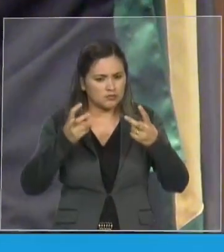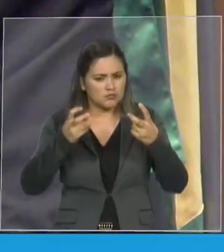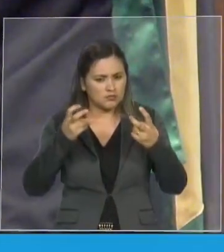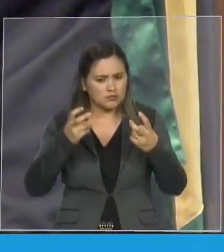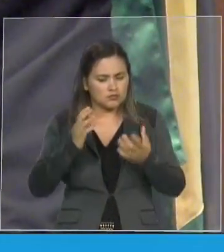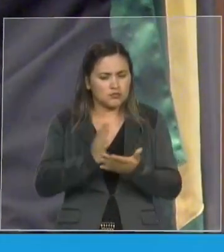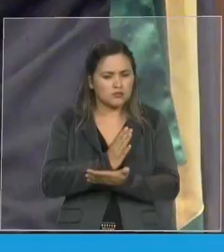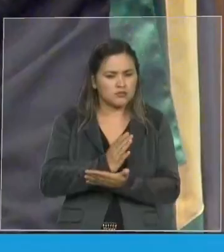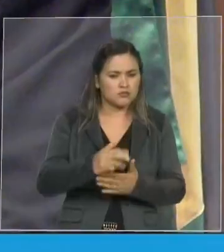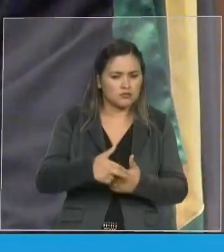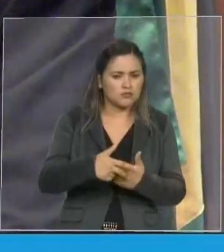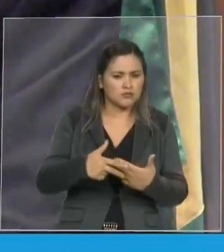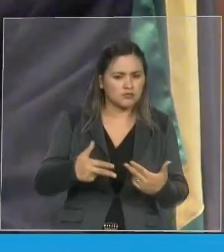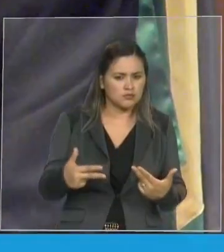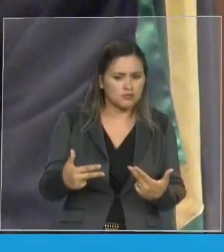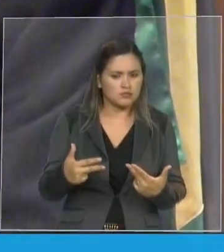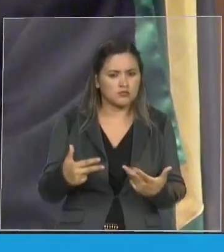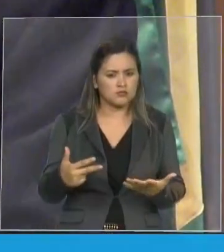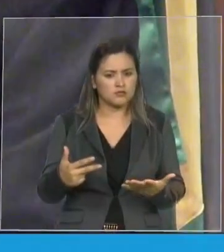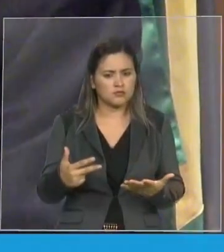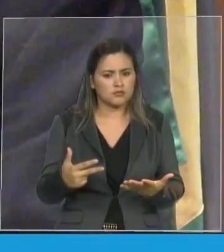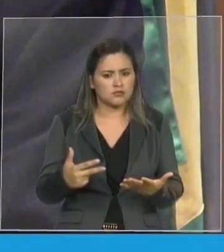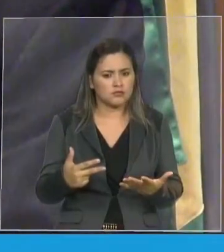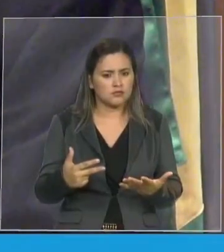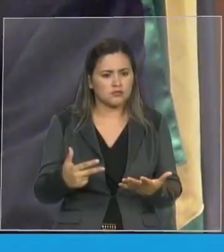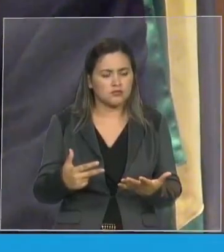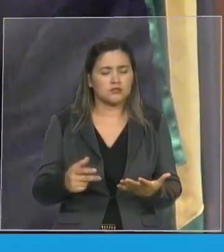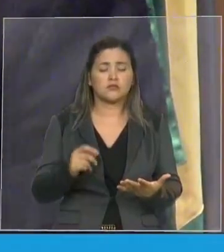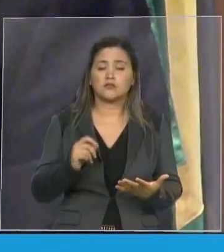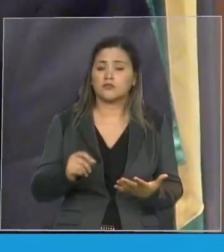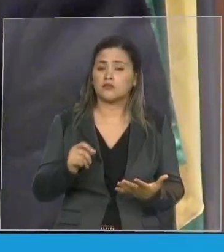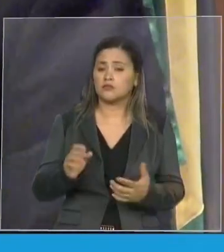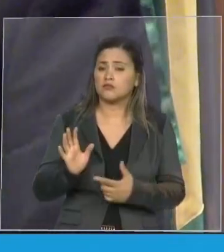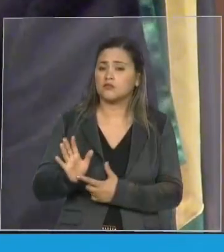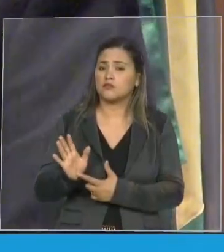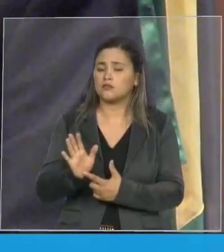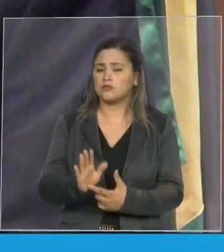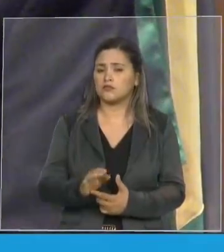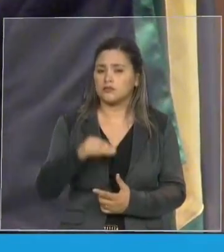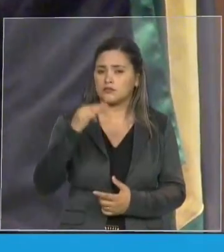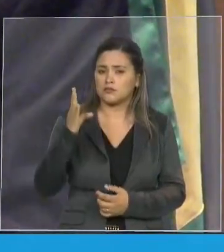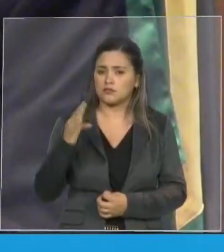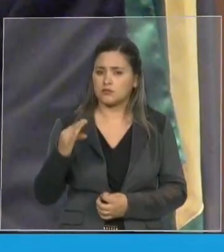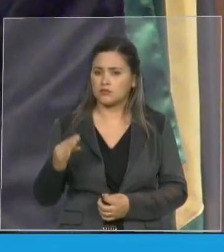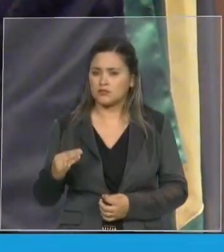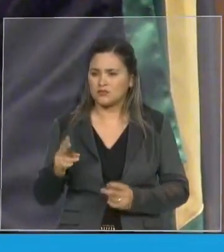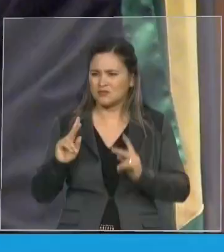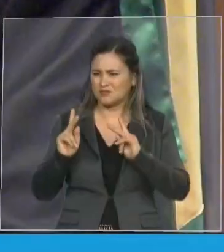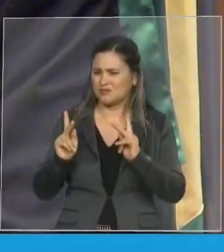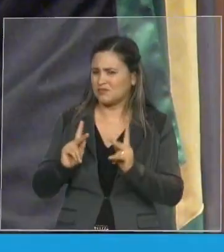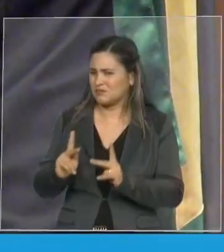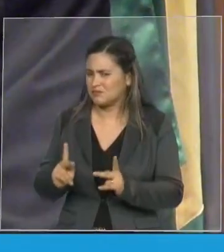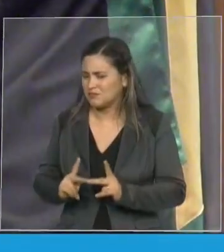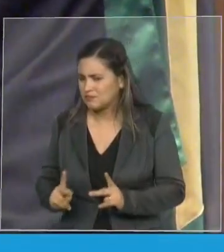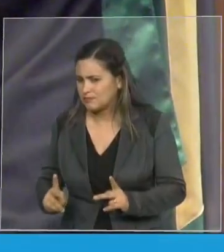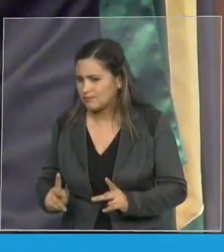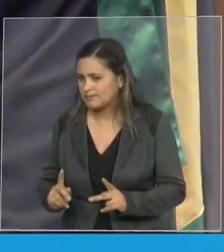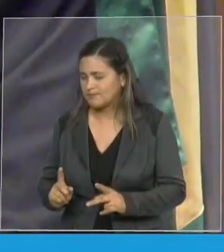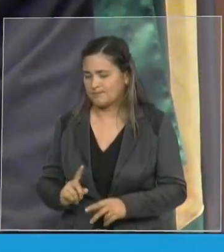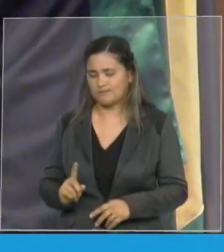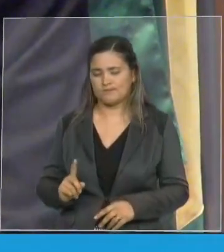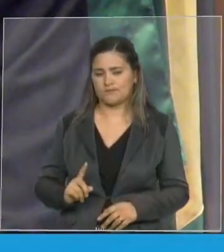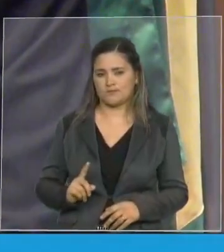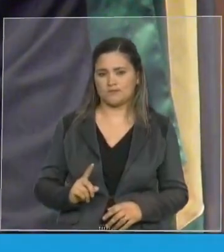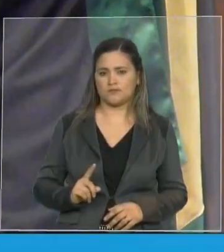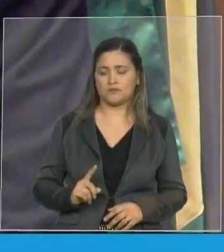que revelam um país que não é propriamente cordial. Nós estamos entre os países mais violentos